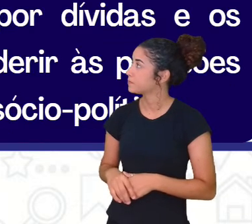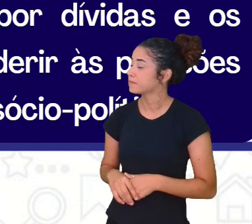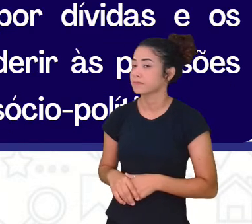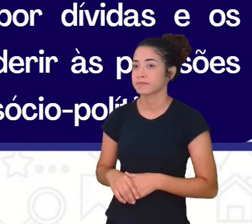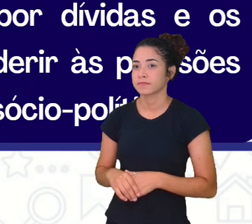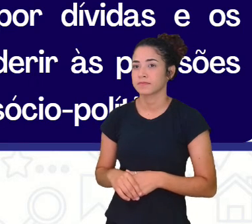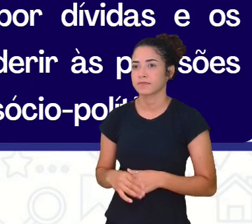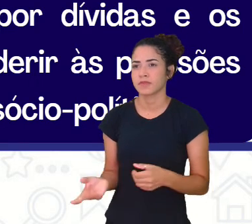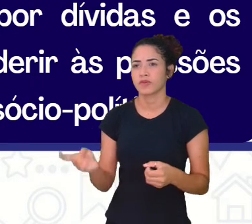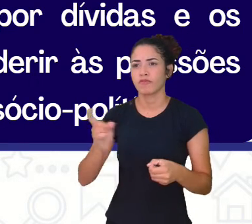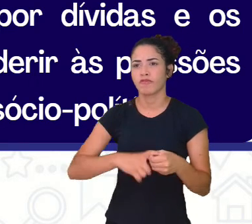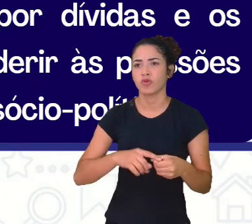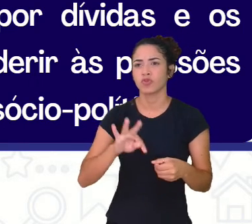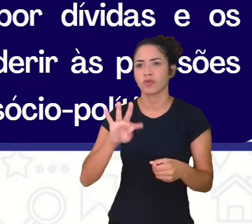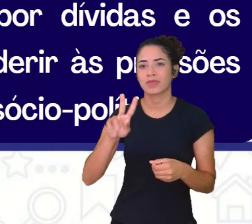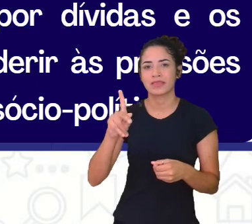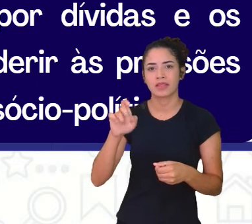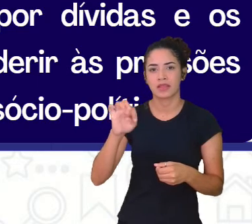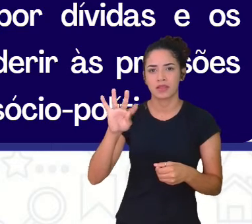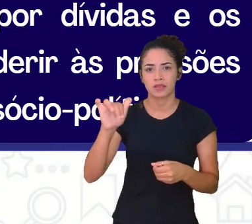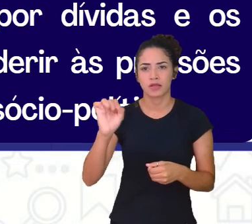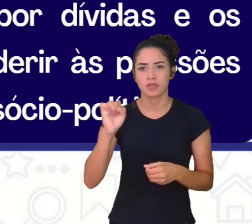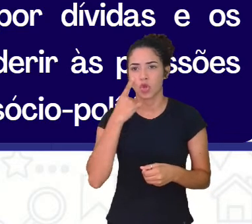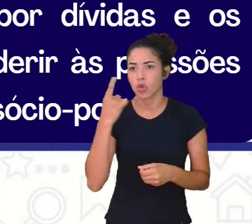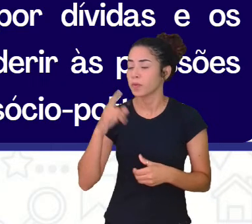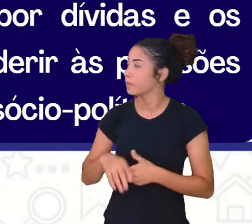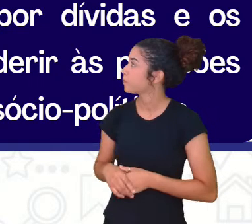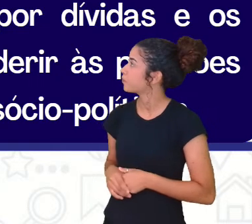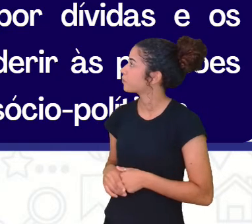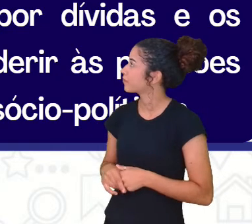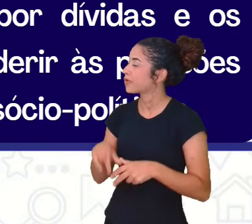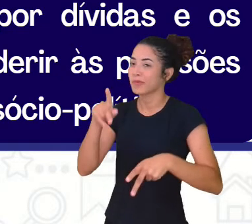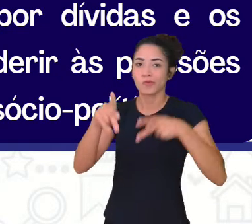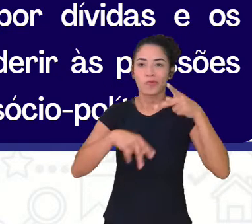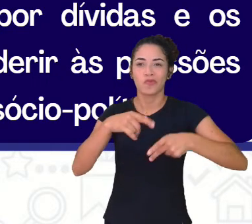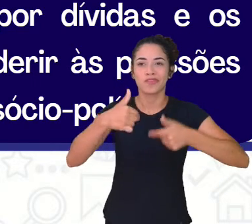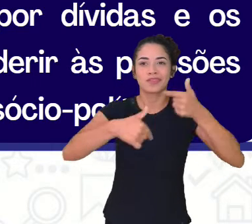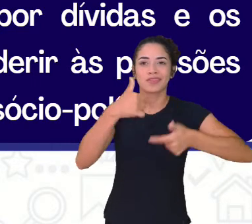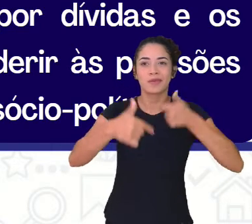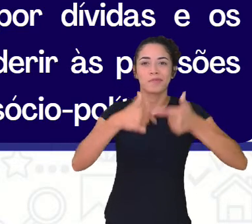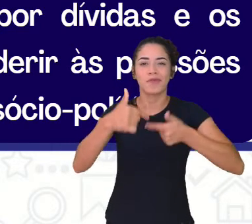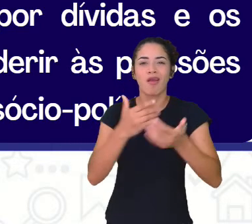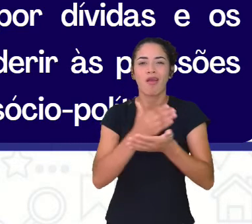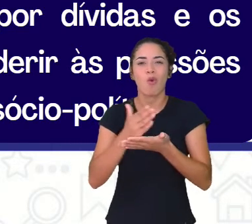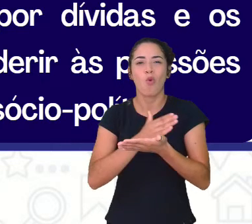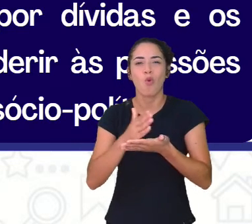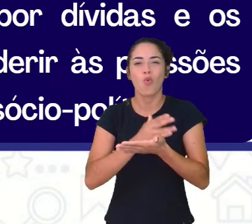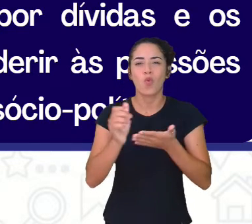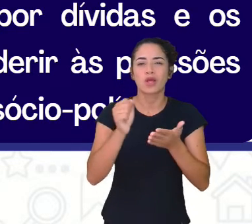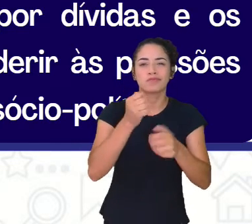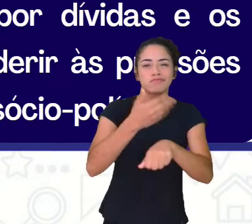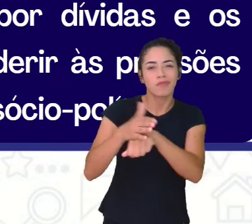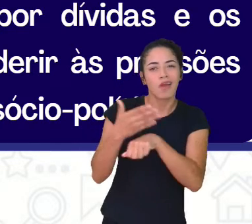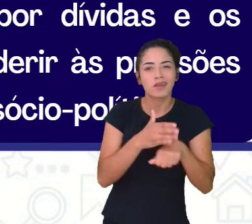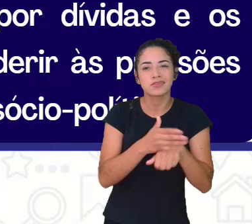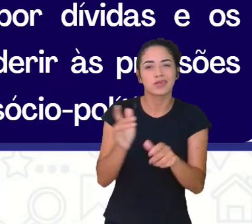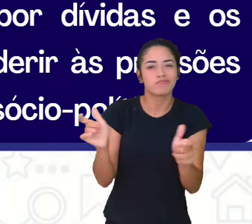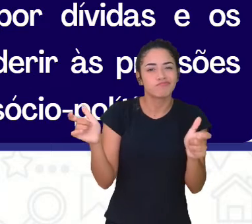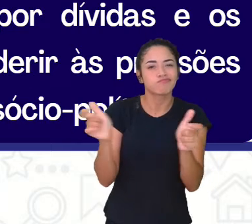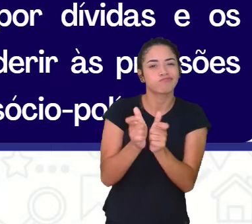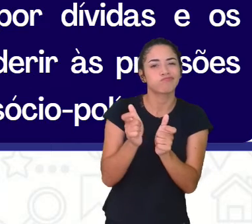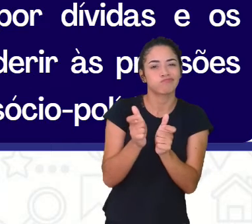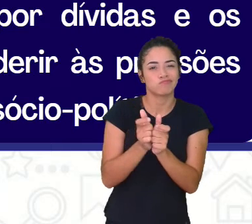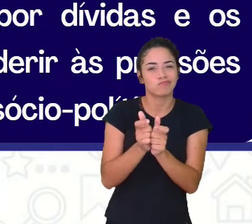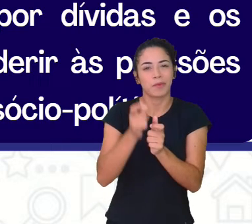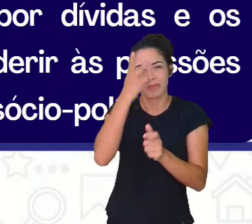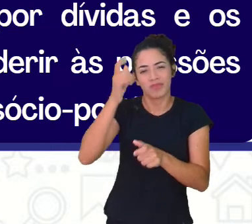Vamos voltar aqui para os tetas, né? O povo, né, que trabalhava em algumas outras atividades, né, menores, né,